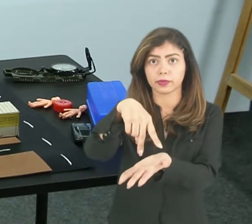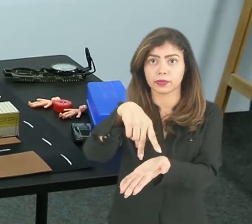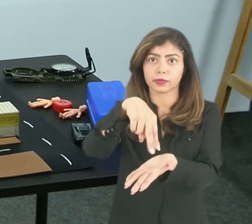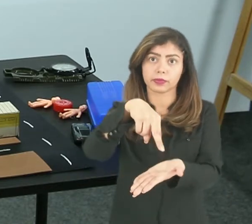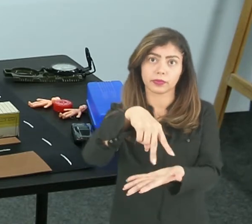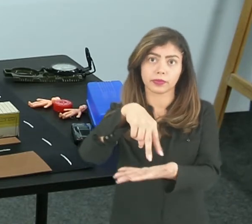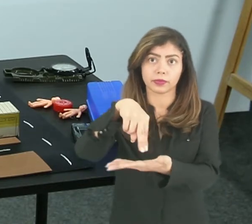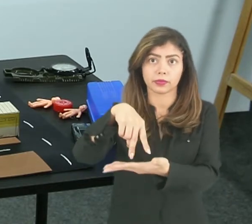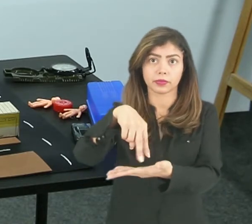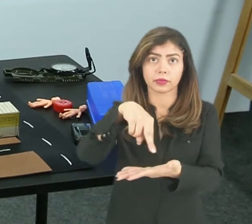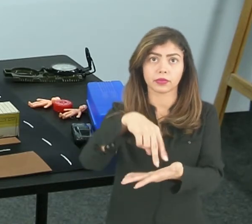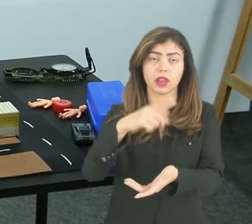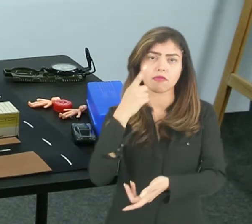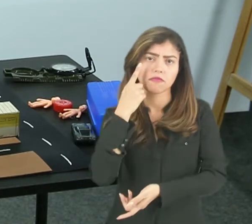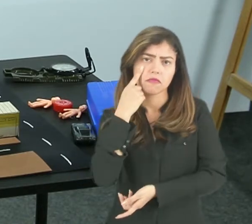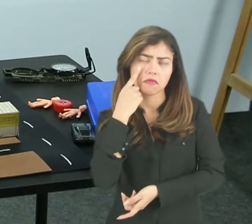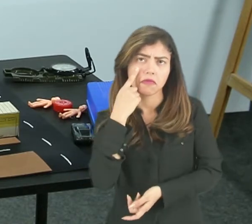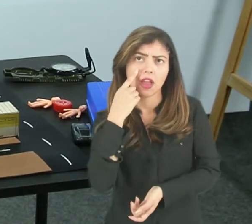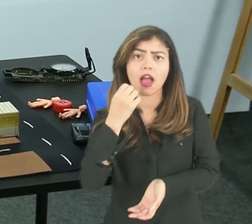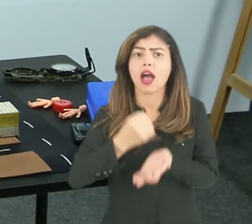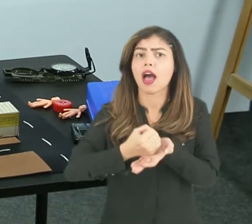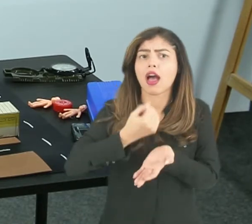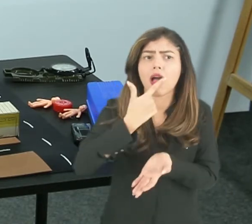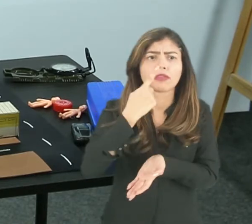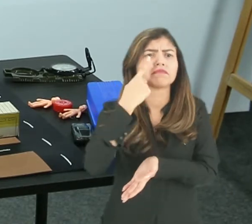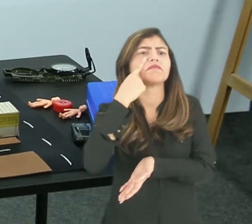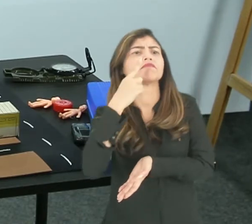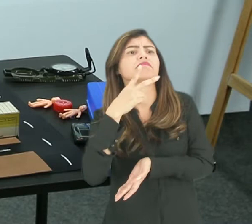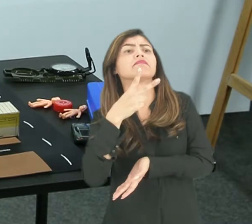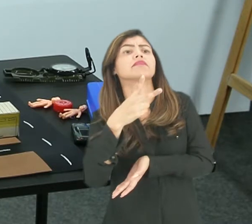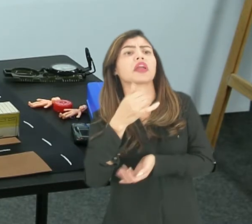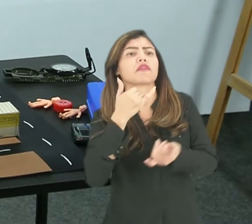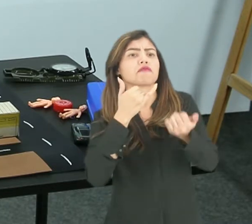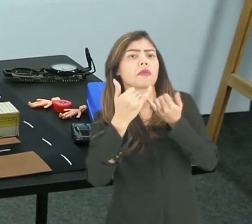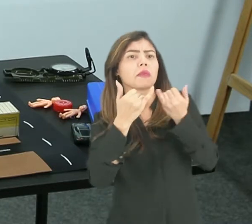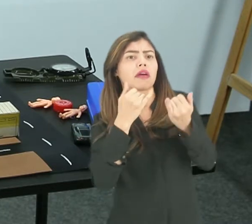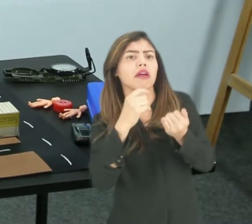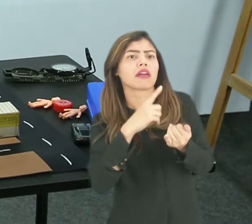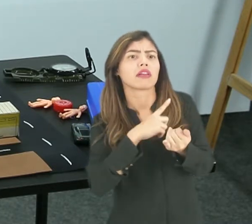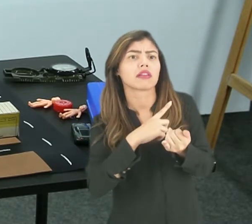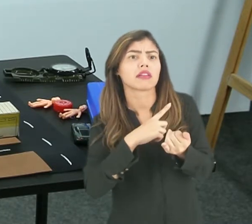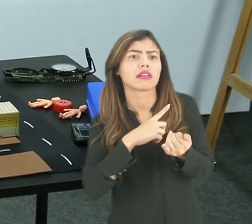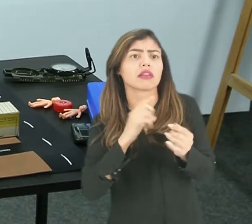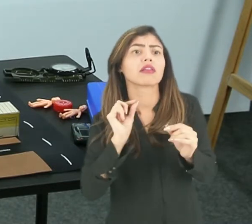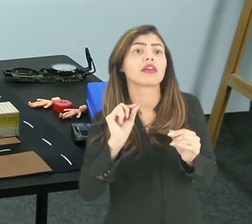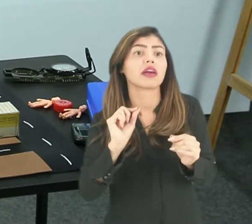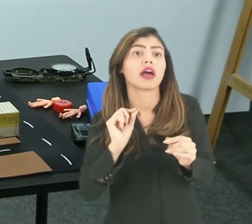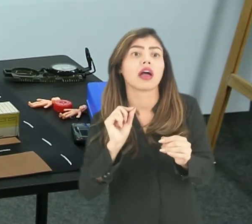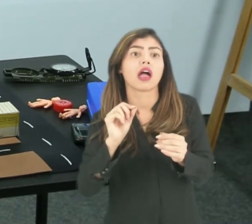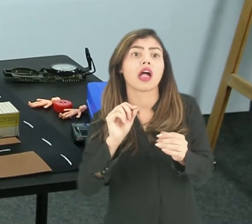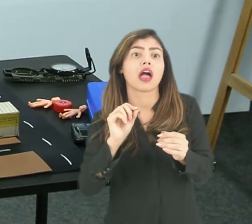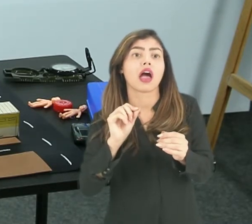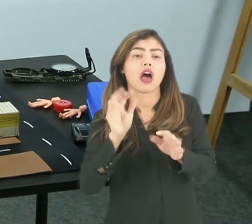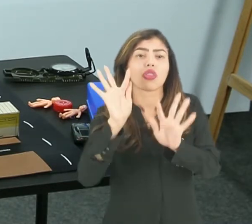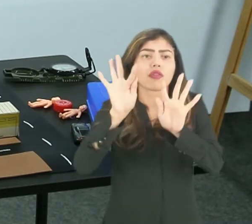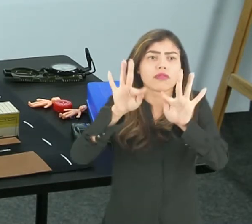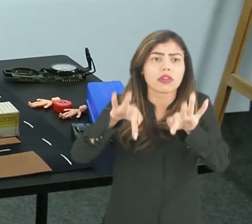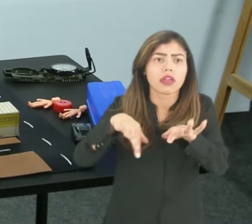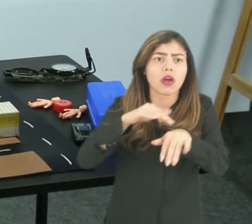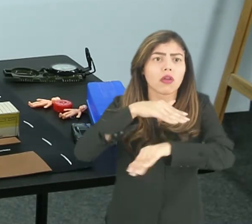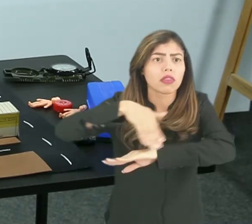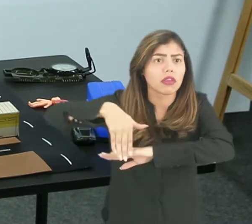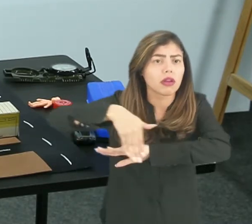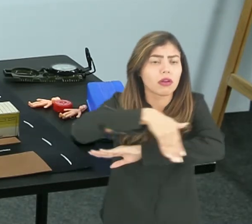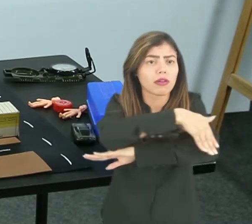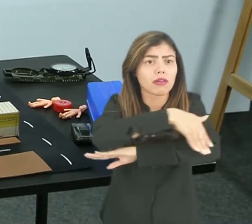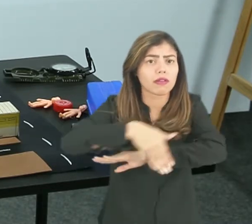frente. Ele localizou a farmácia e a informação que ele tinha é que ficava logo no final da rua